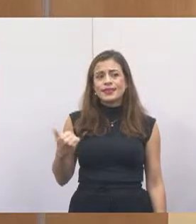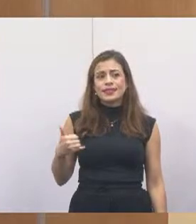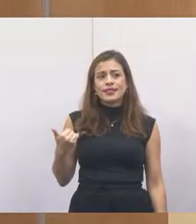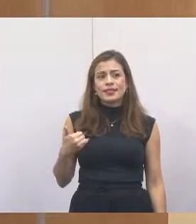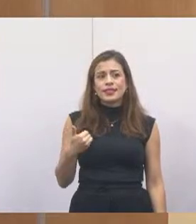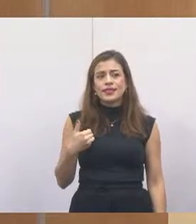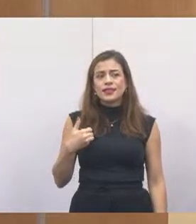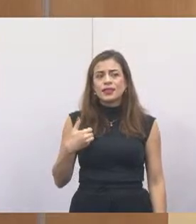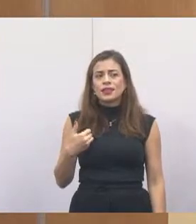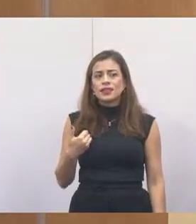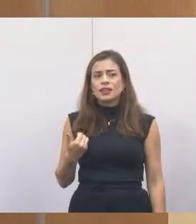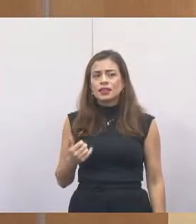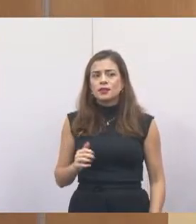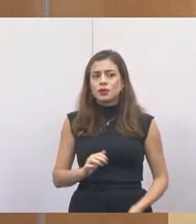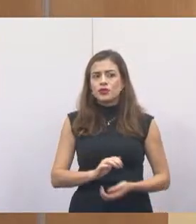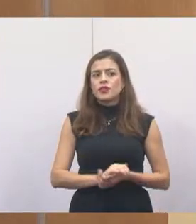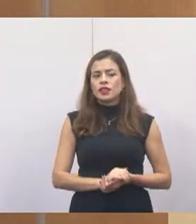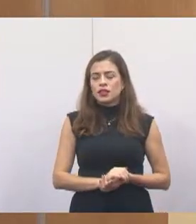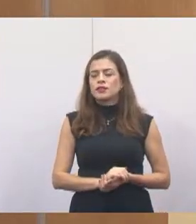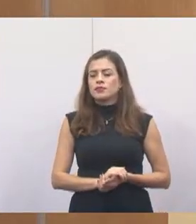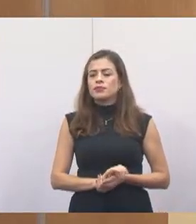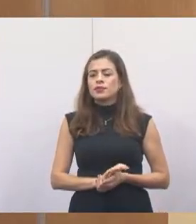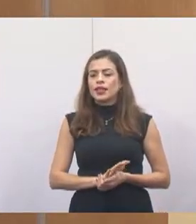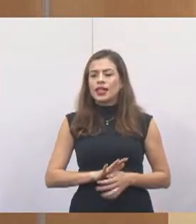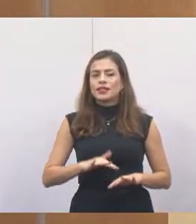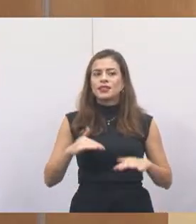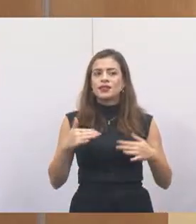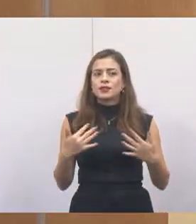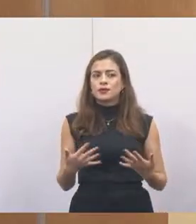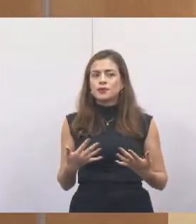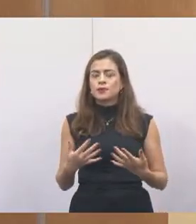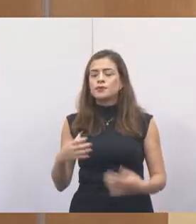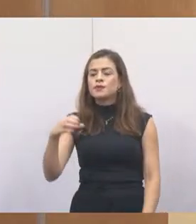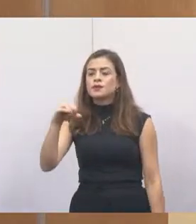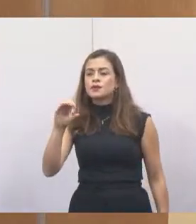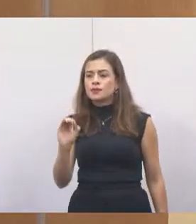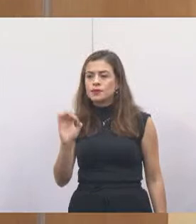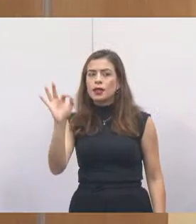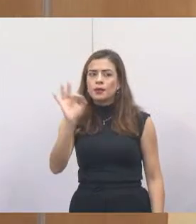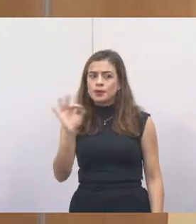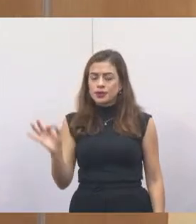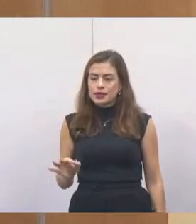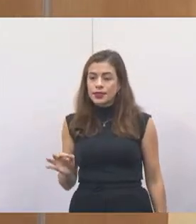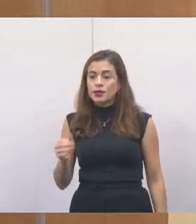96% das crianças que são abusadas sexualmente é do sexo feminino.